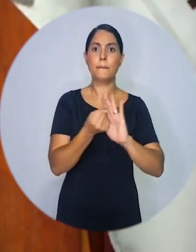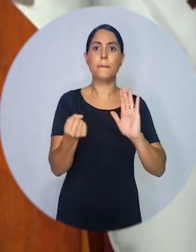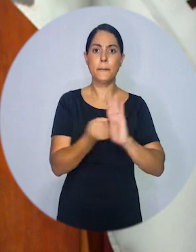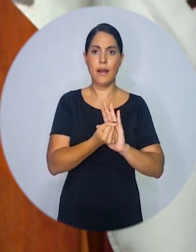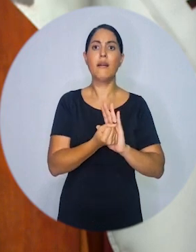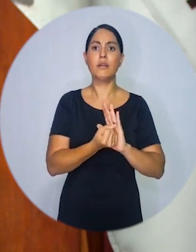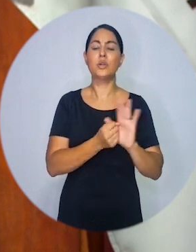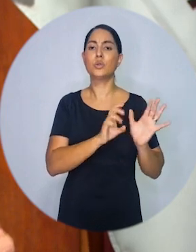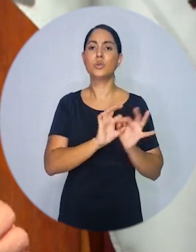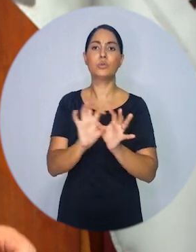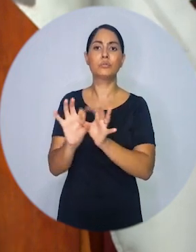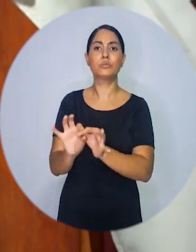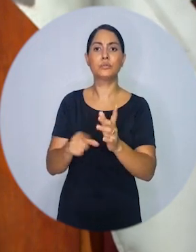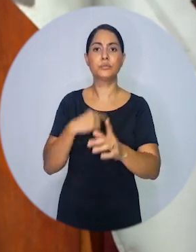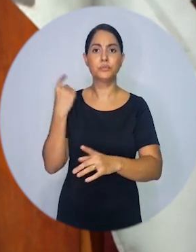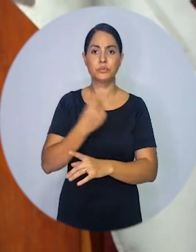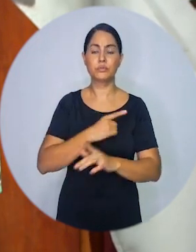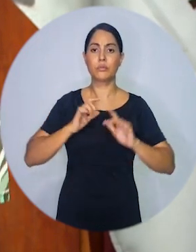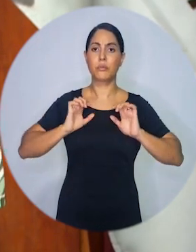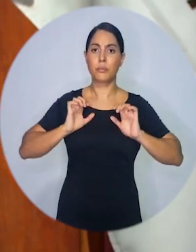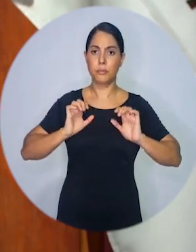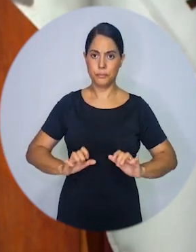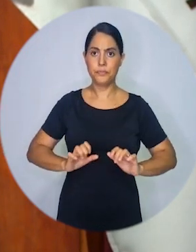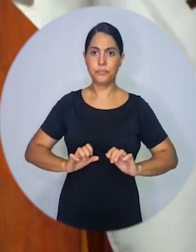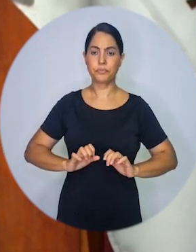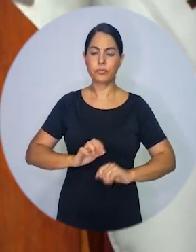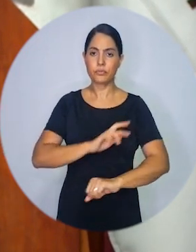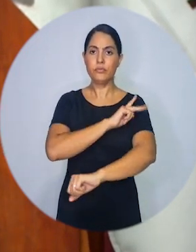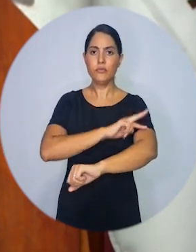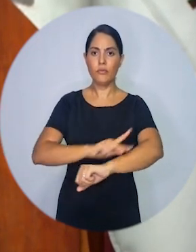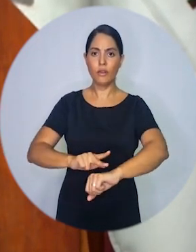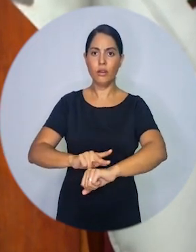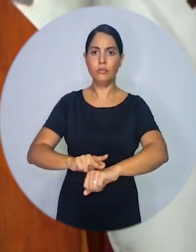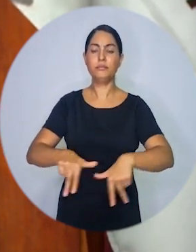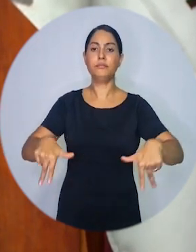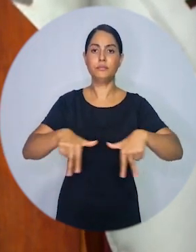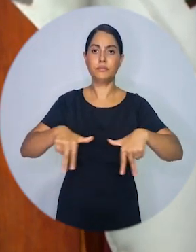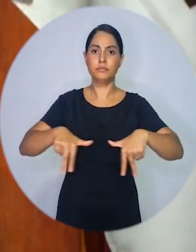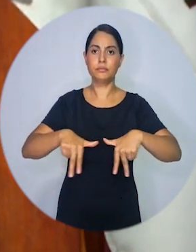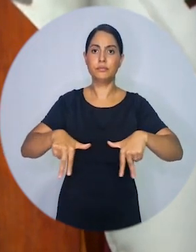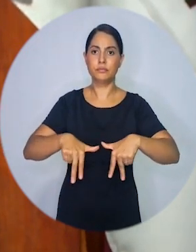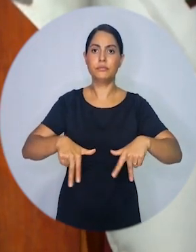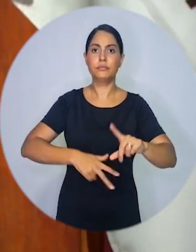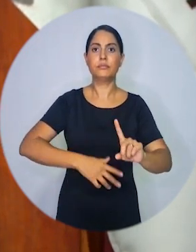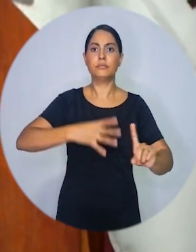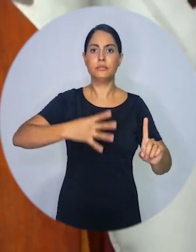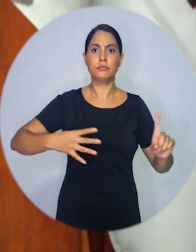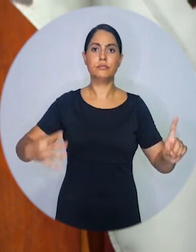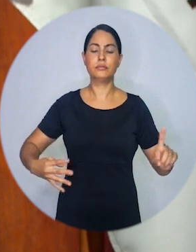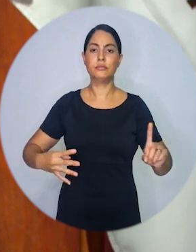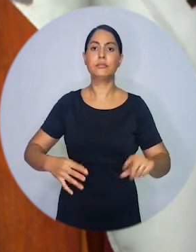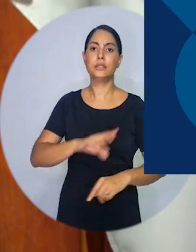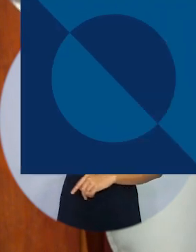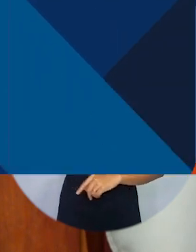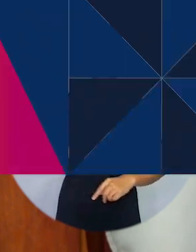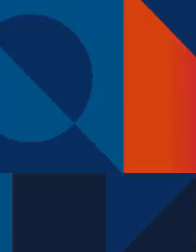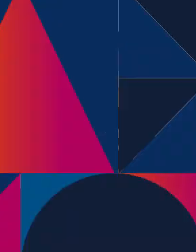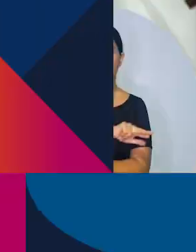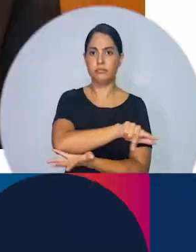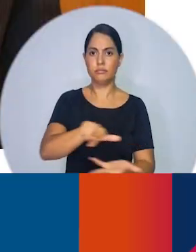como advogados e advogadas, assegurar pluralidades étnico-raciais, de gênero, de orientação sexual, de